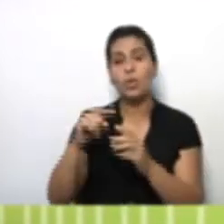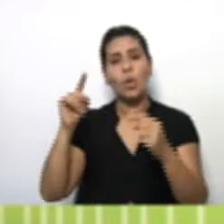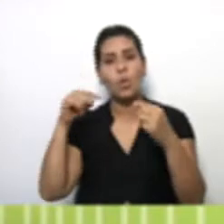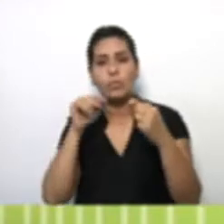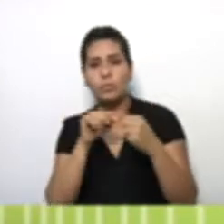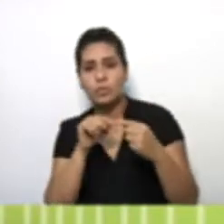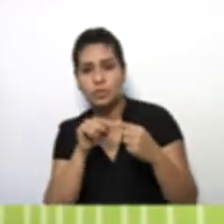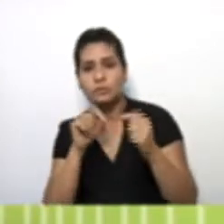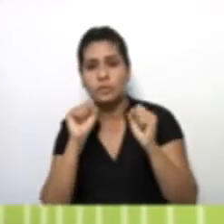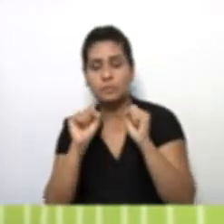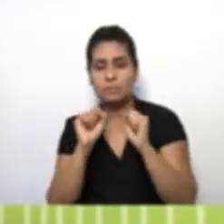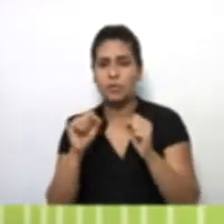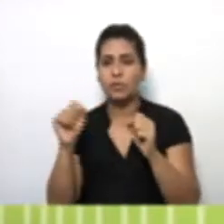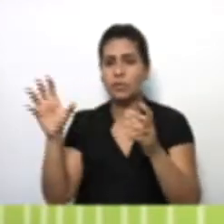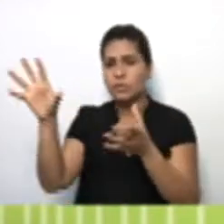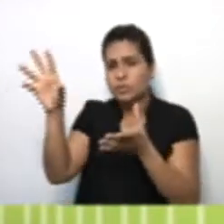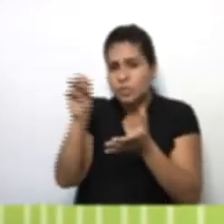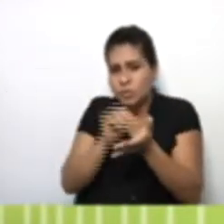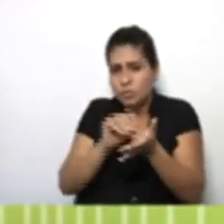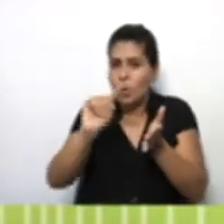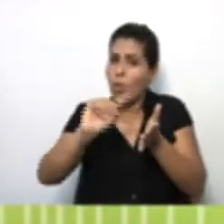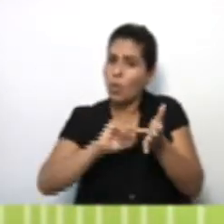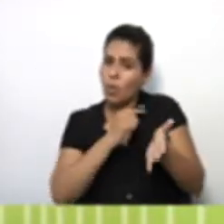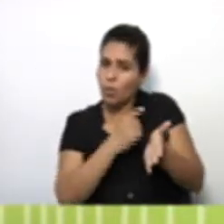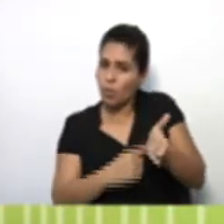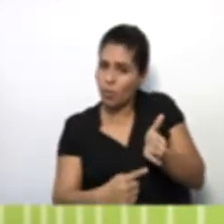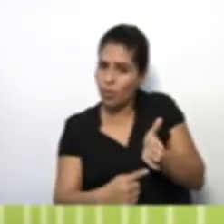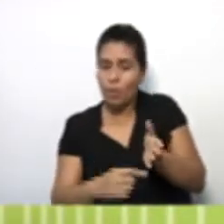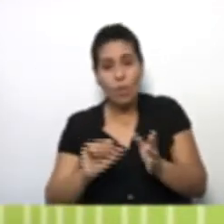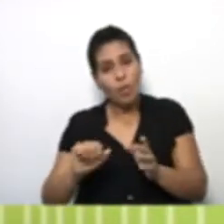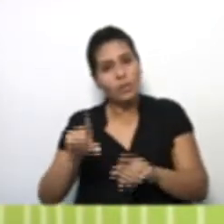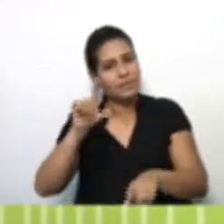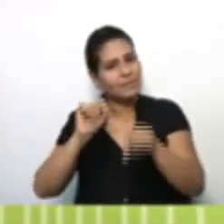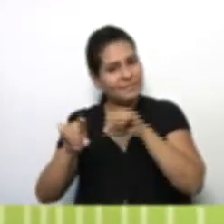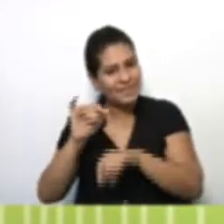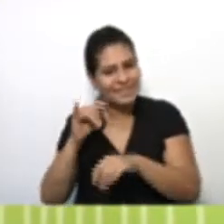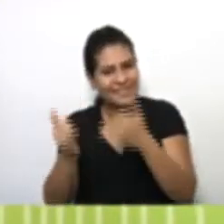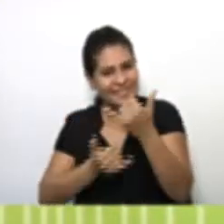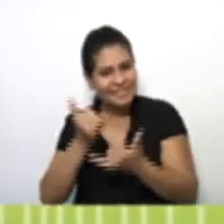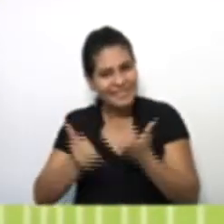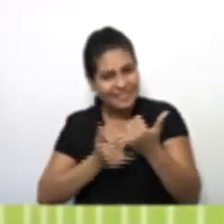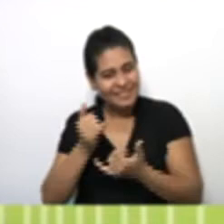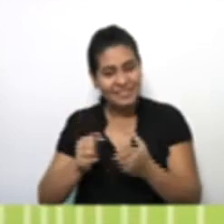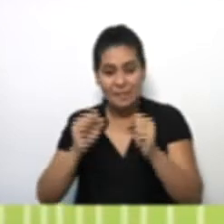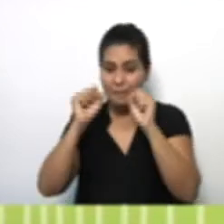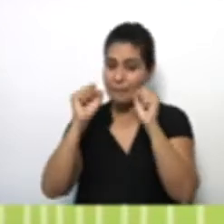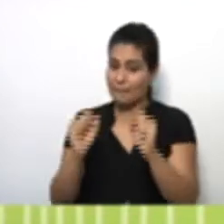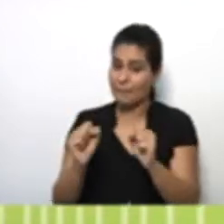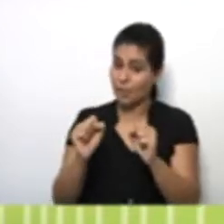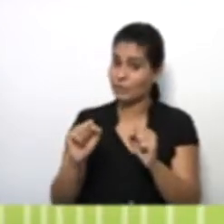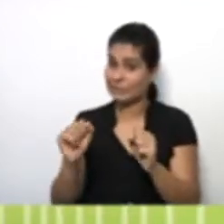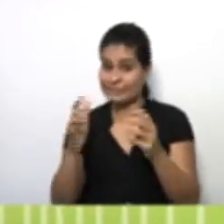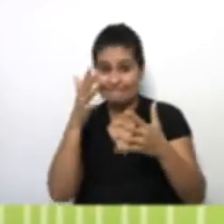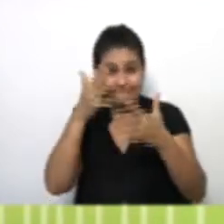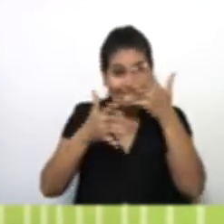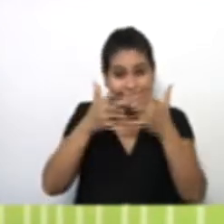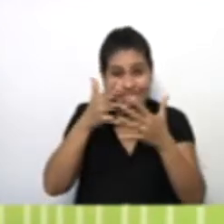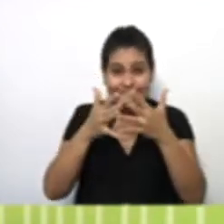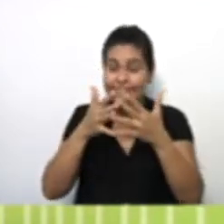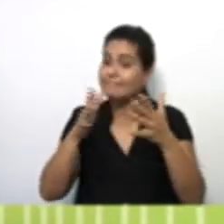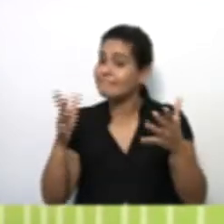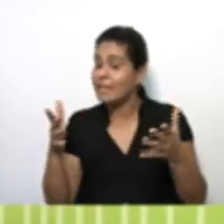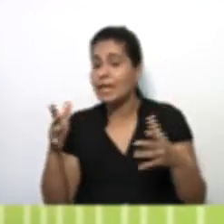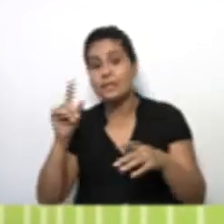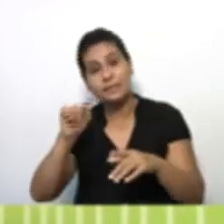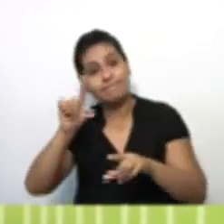objetivas que você tinha que simplesmente marcar o X. Coloquei algumas pegadinhas ali que pode ser que possa te confundir, mas nós vamos